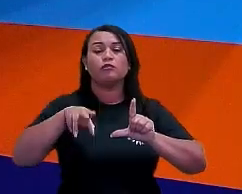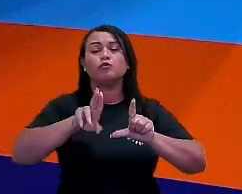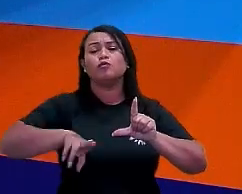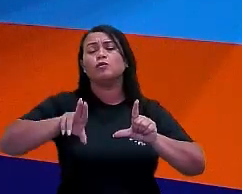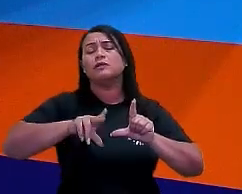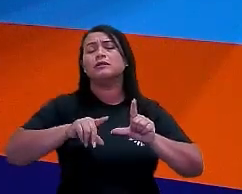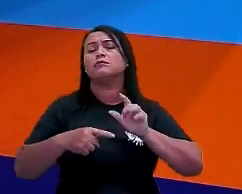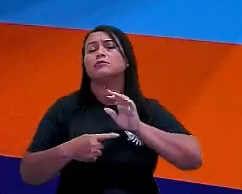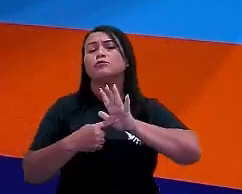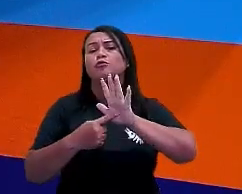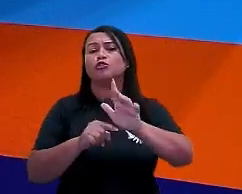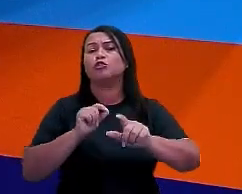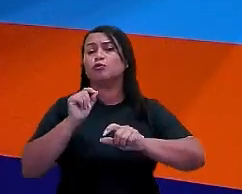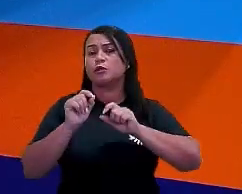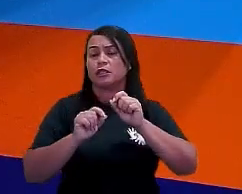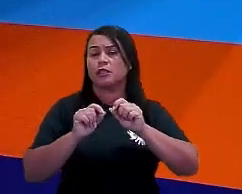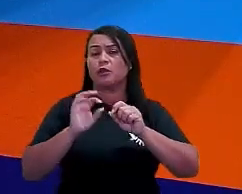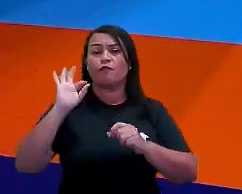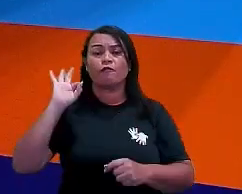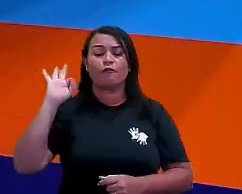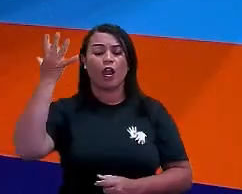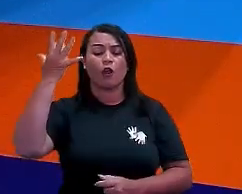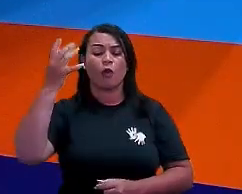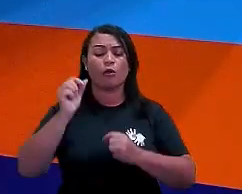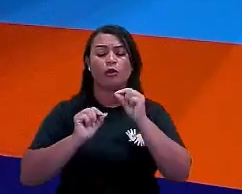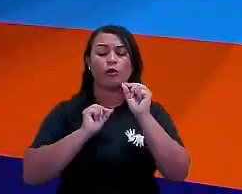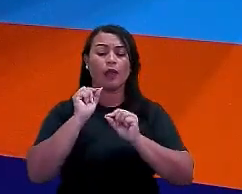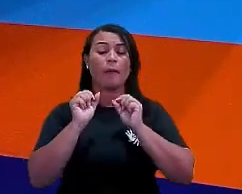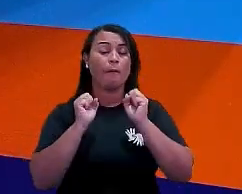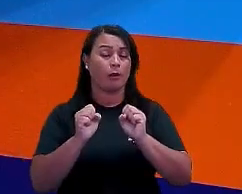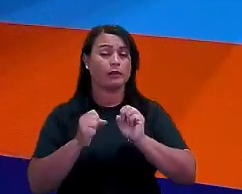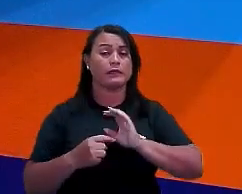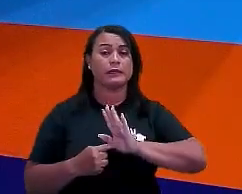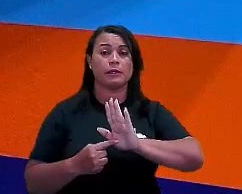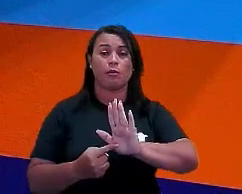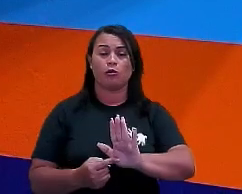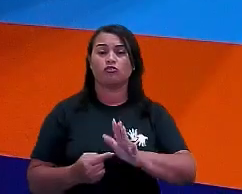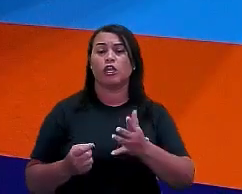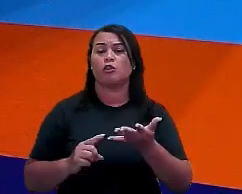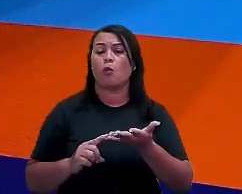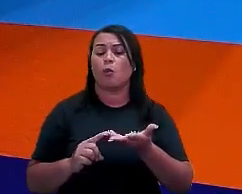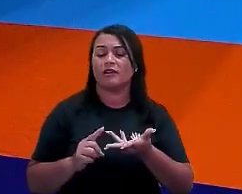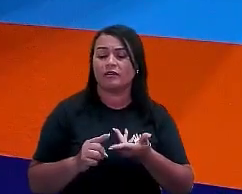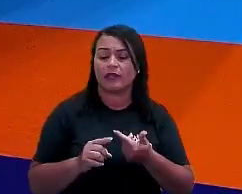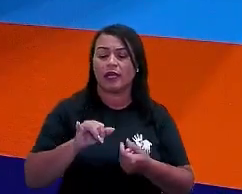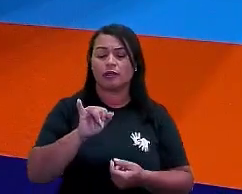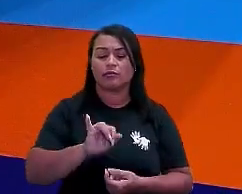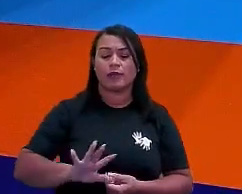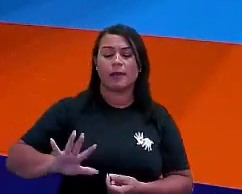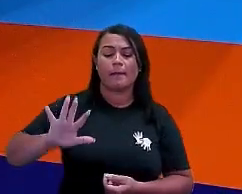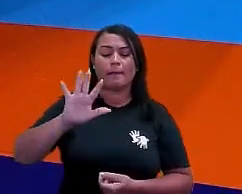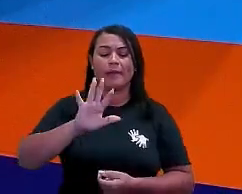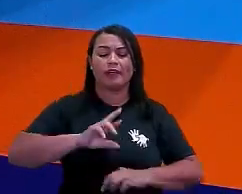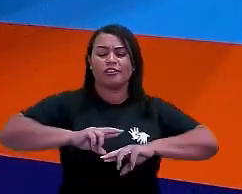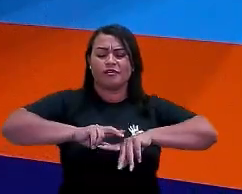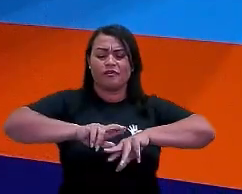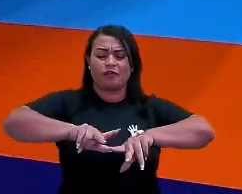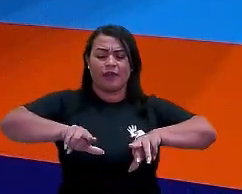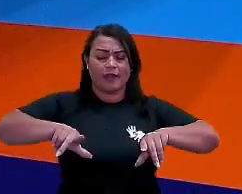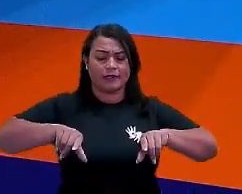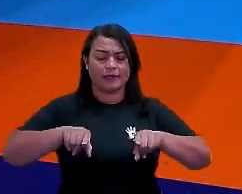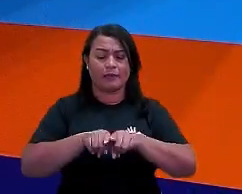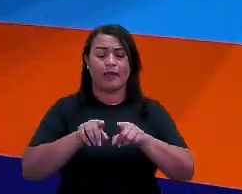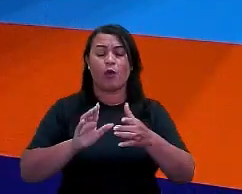para representar um fenômeno que possa ser mensurado, quantificado e ilustrado das formas mais ou